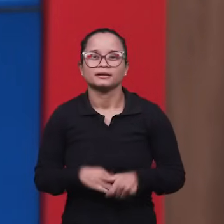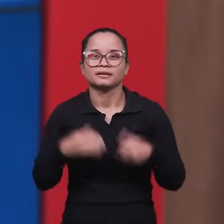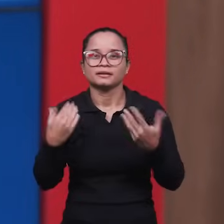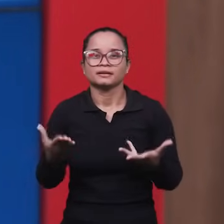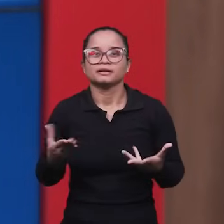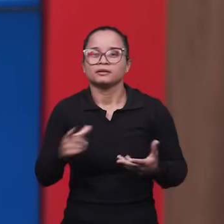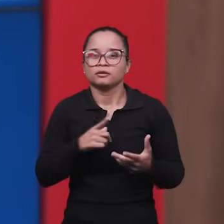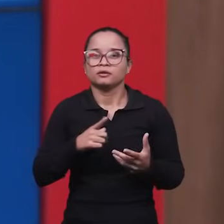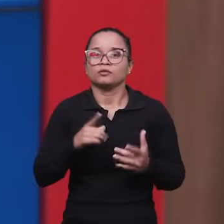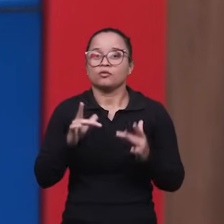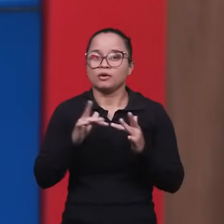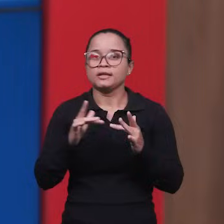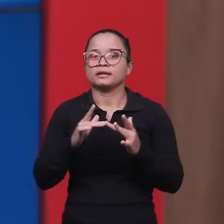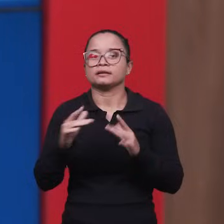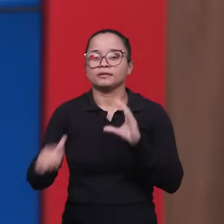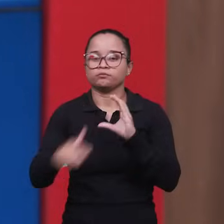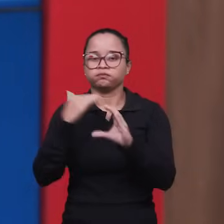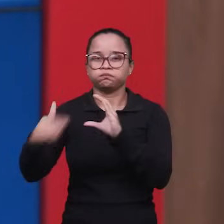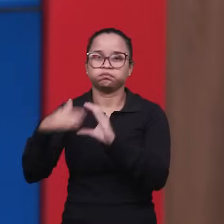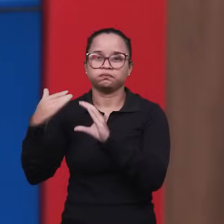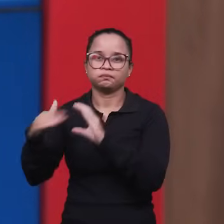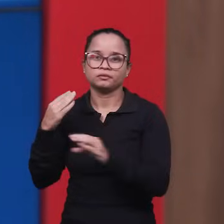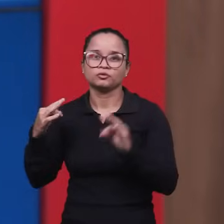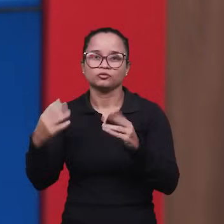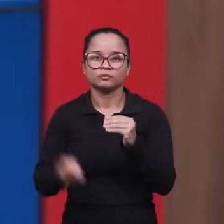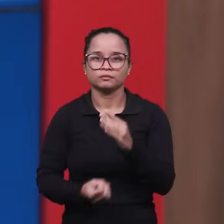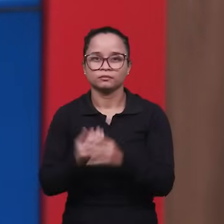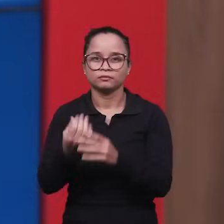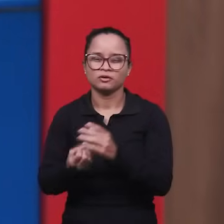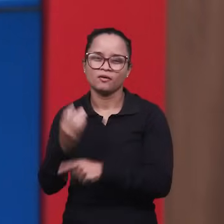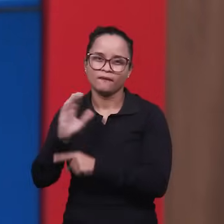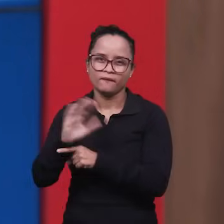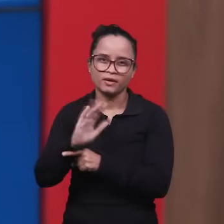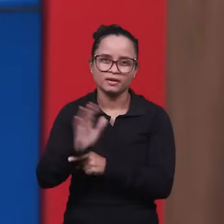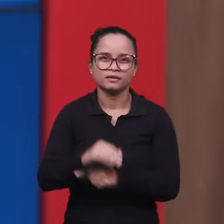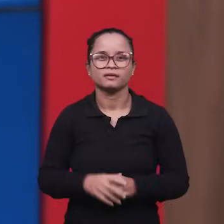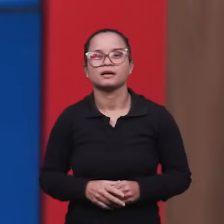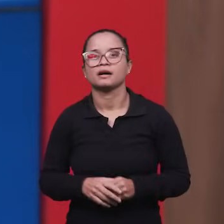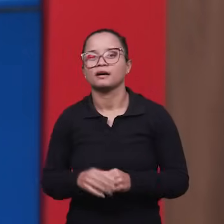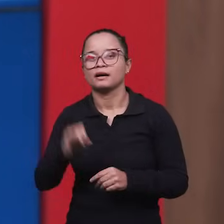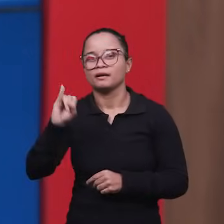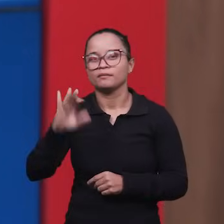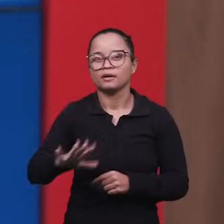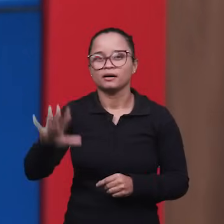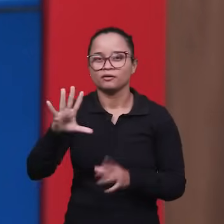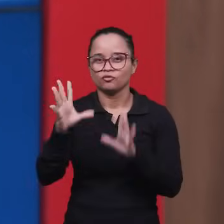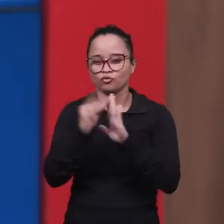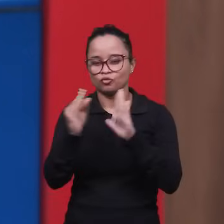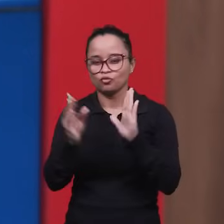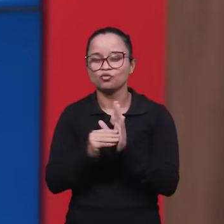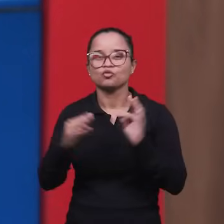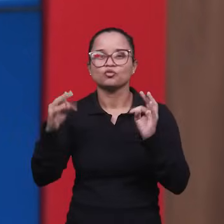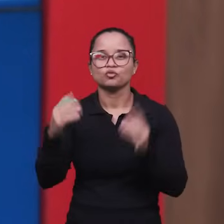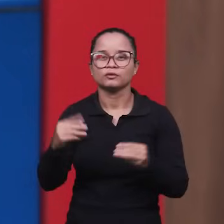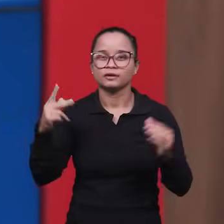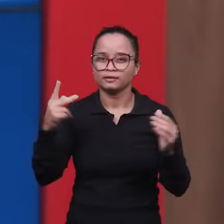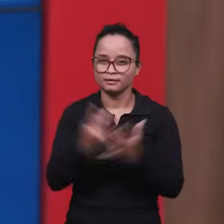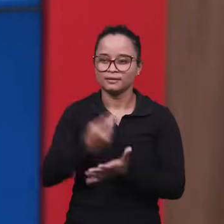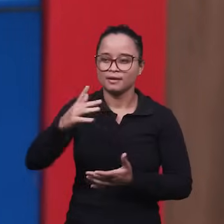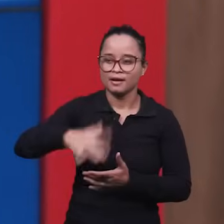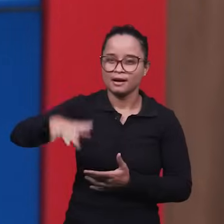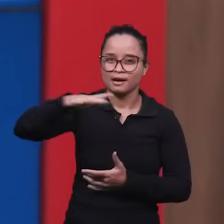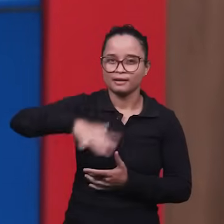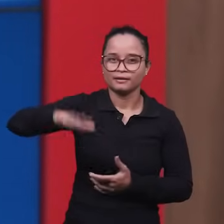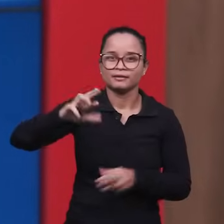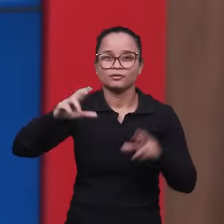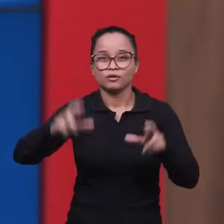manainews@radiomanaim.com.br. Esse é o contato e você vai enviar toda a sua produção, os vídeos, as fotos, os conteúdos, tudo que aconteceu na sua região, aí